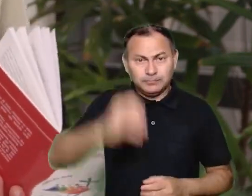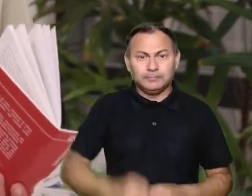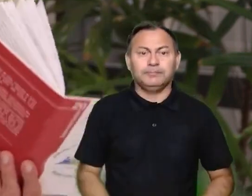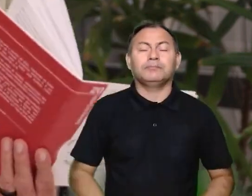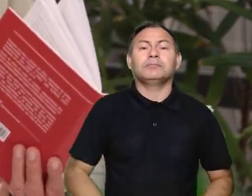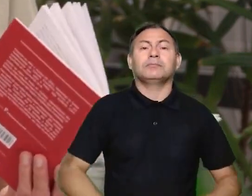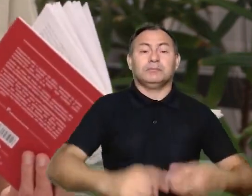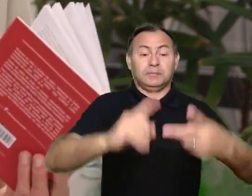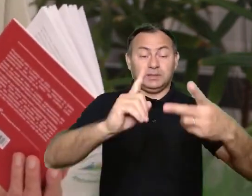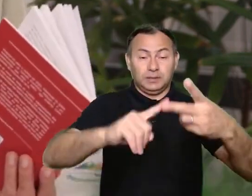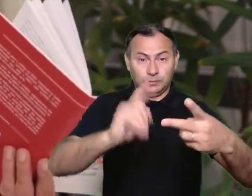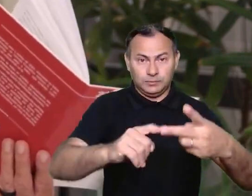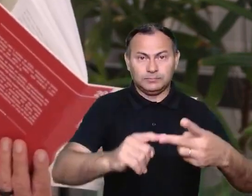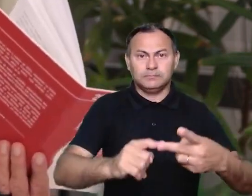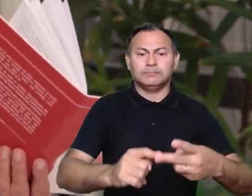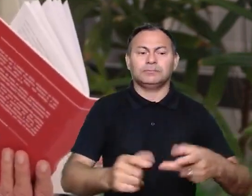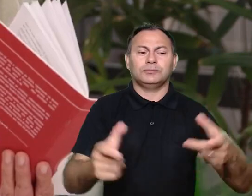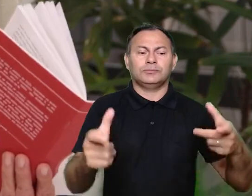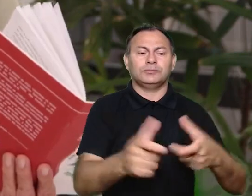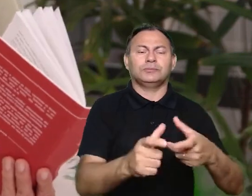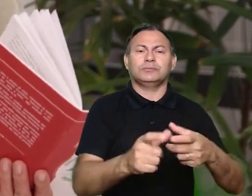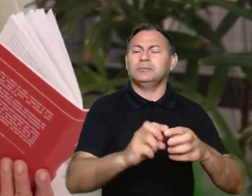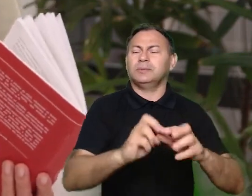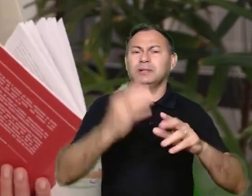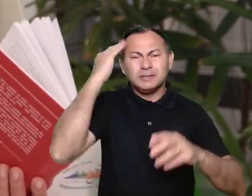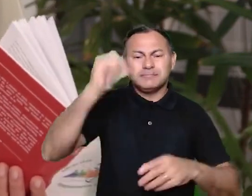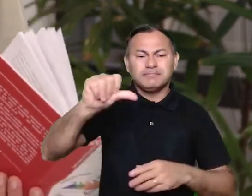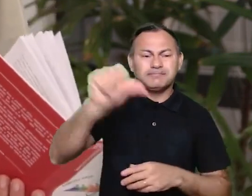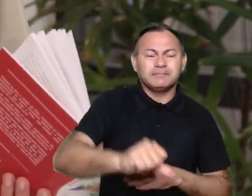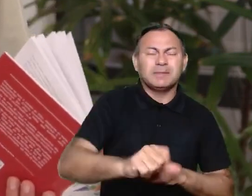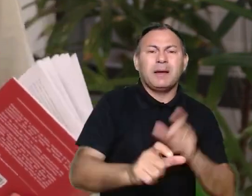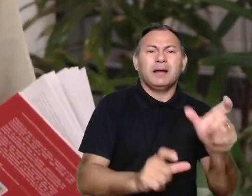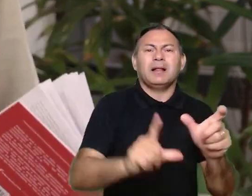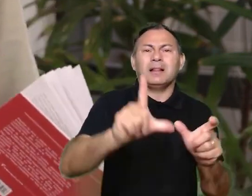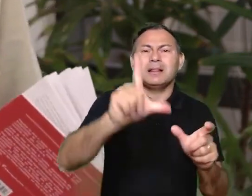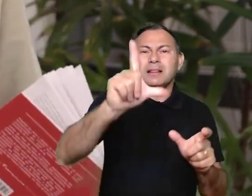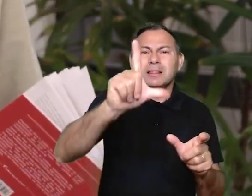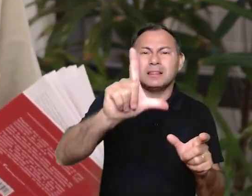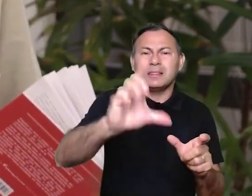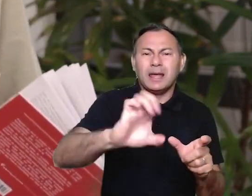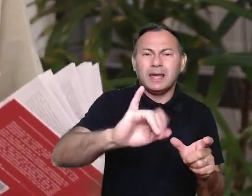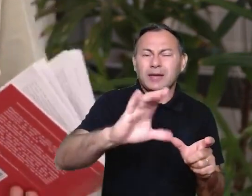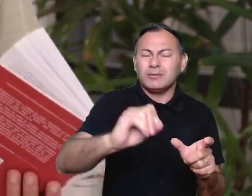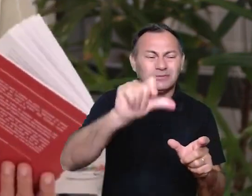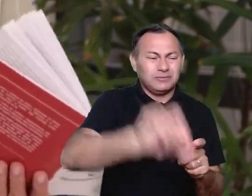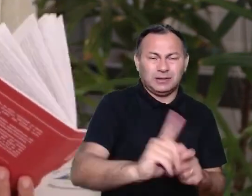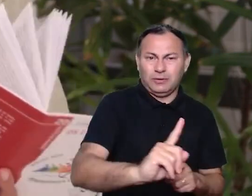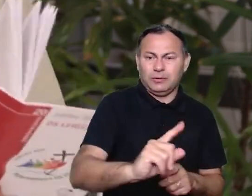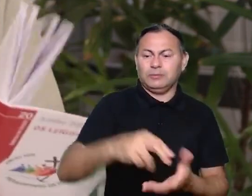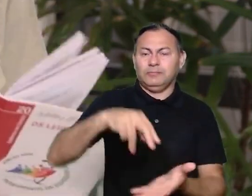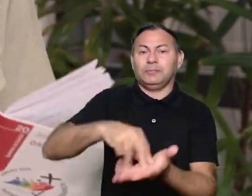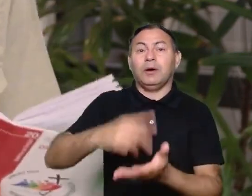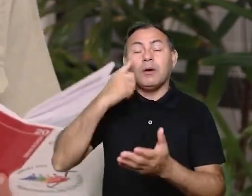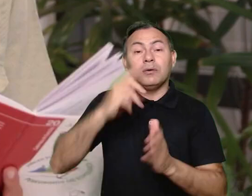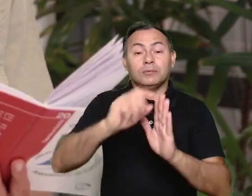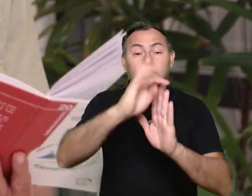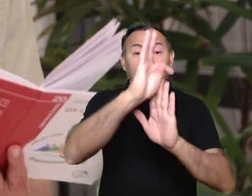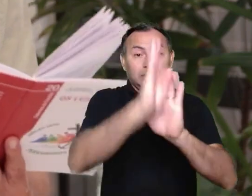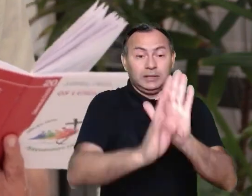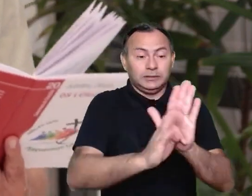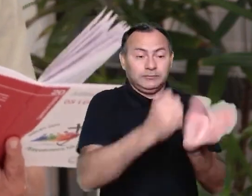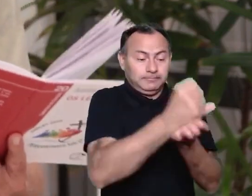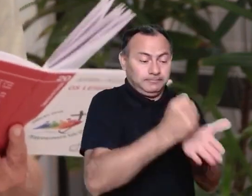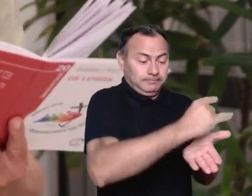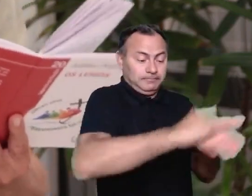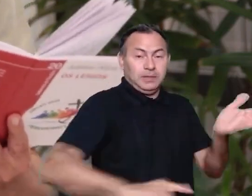cristãos. Segundo, diminui a conotação negativa da palavra leigo. Voltemos ao texto da Lumen